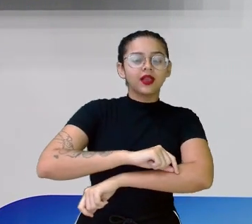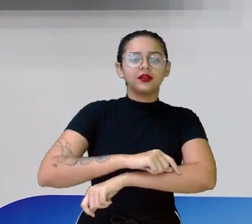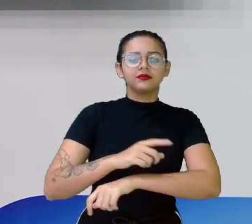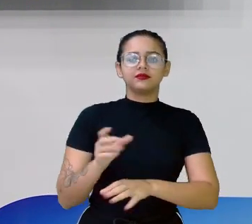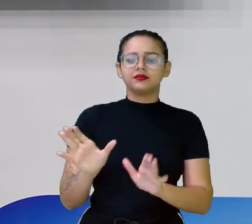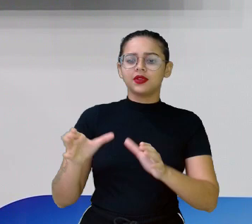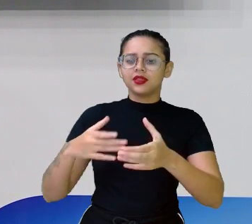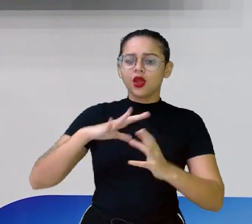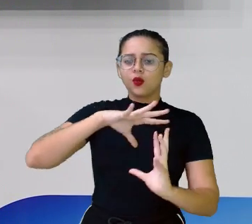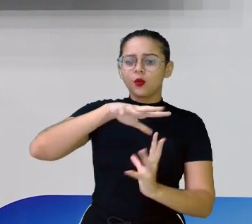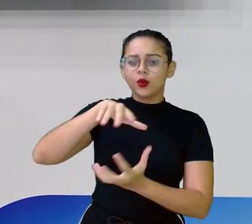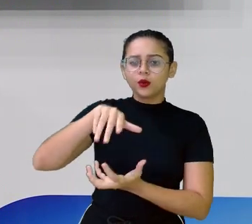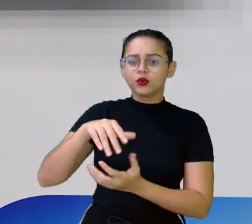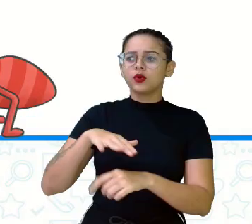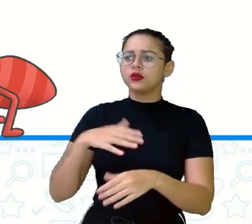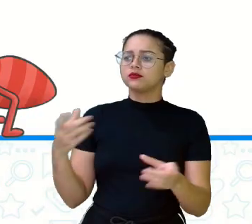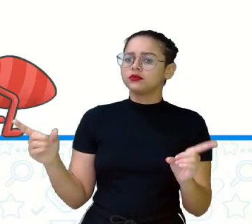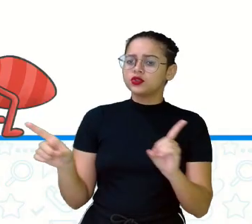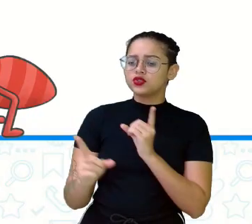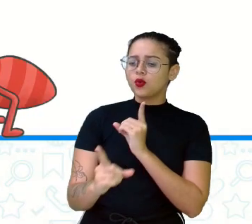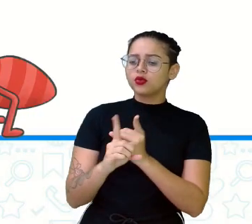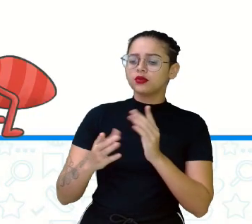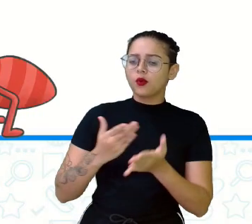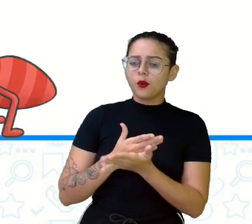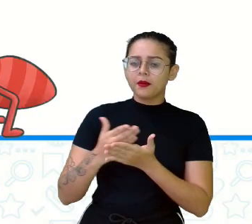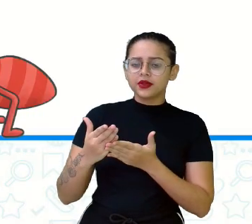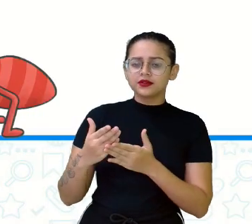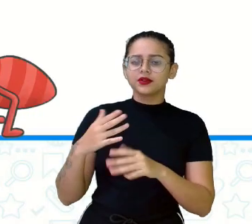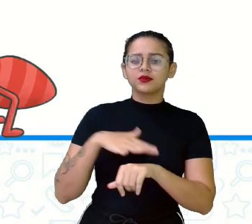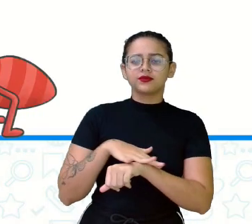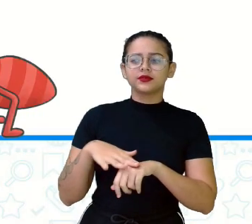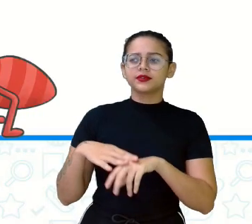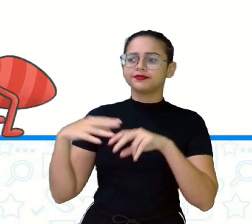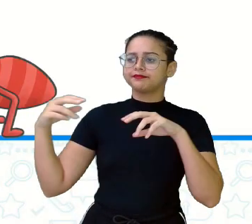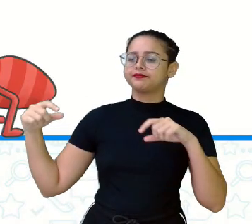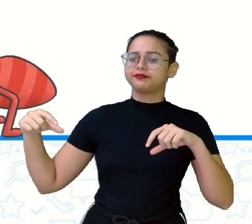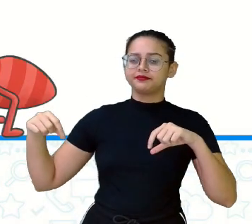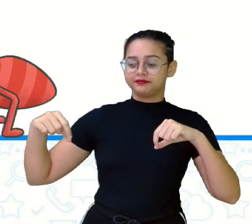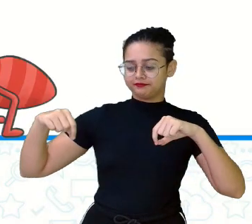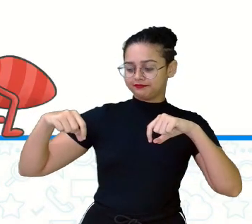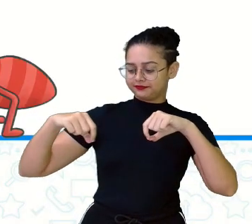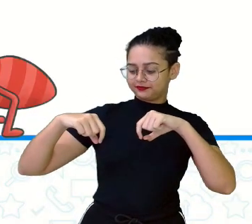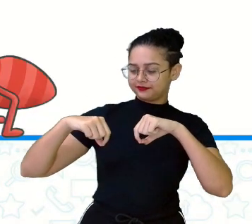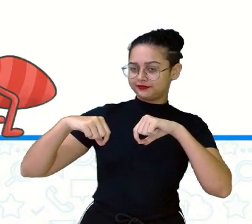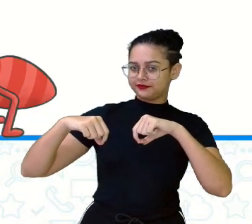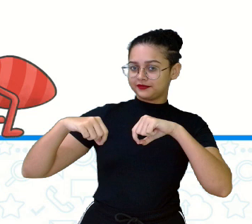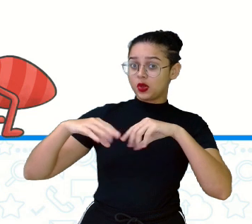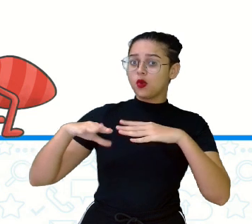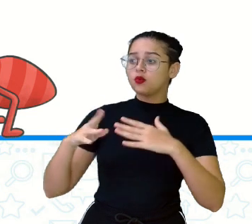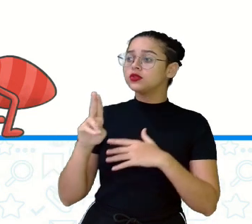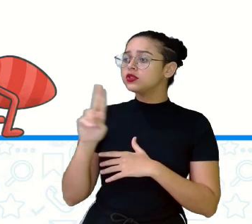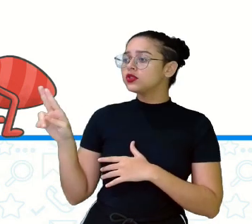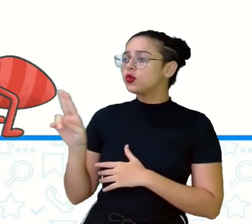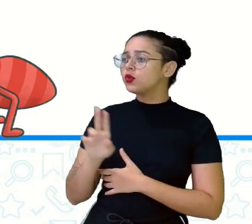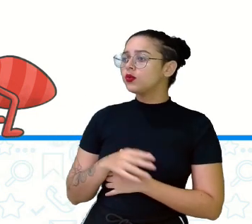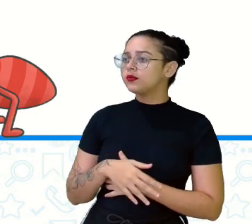se encontraram e começaram a conversar. 2 formigas japonesas se encontraram no meio da rua. Qual o seu